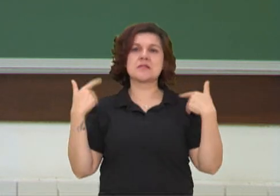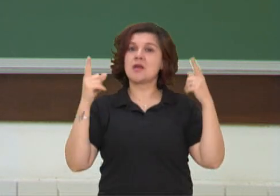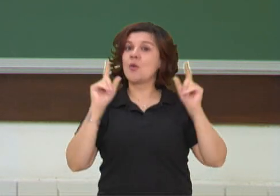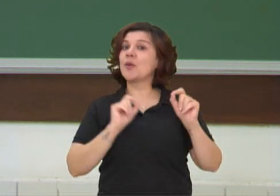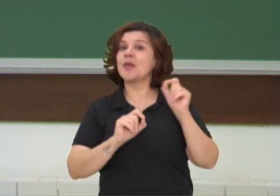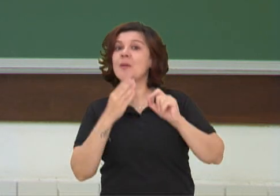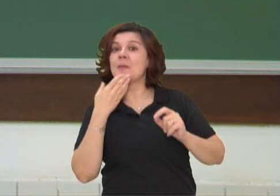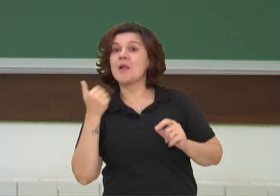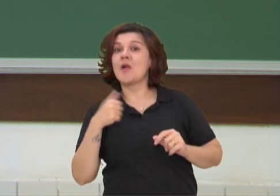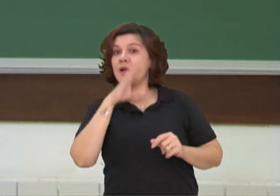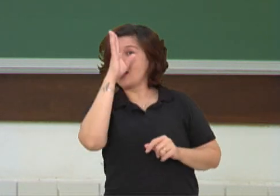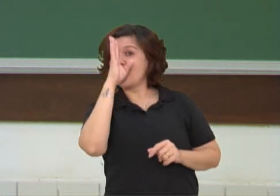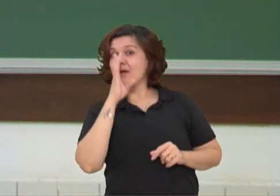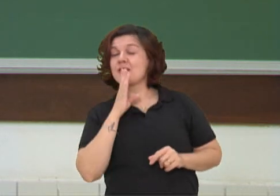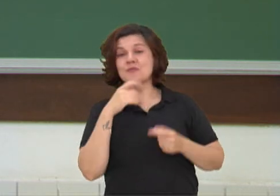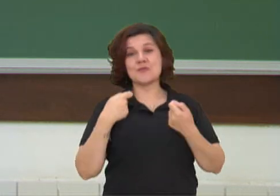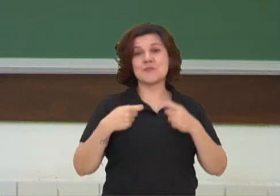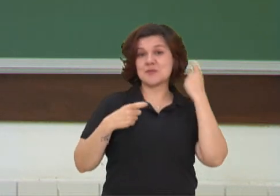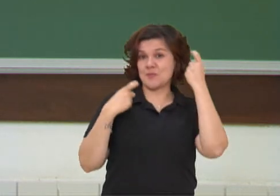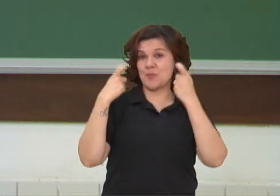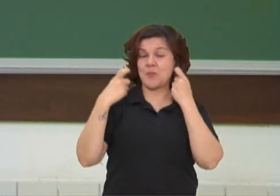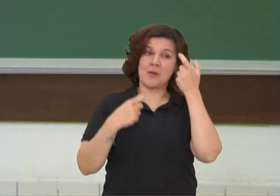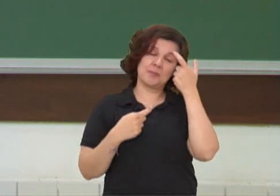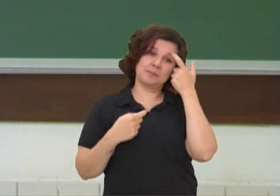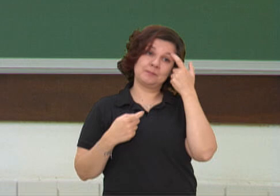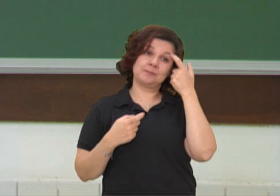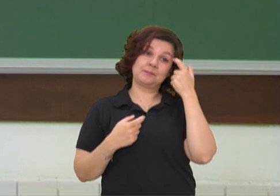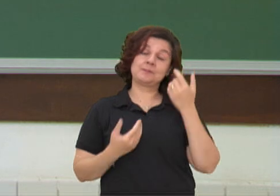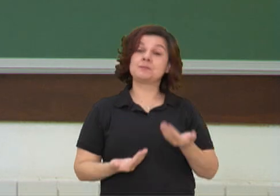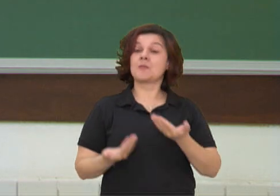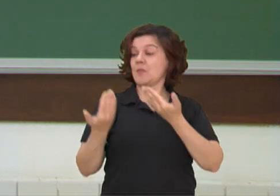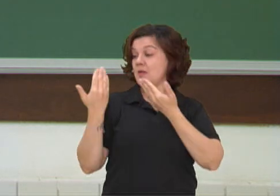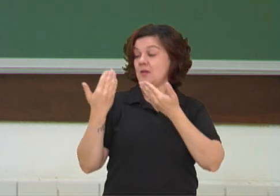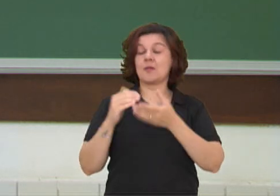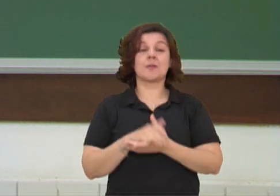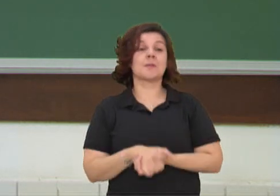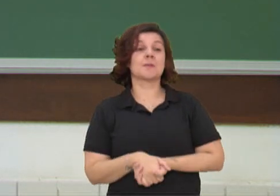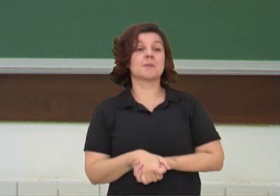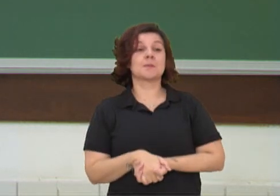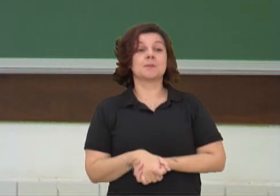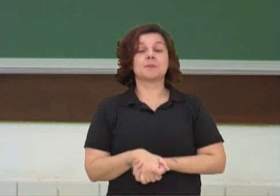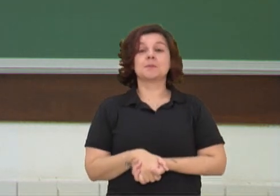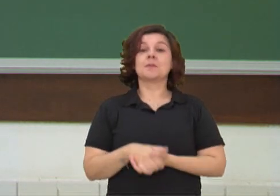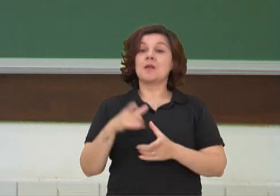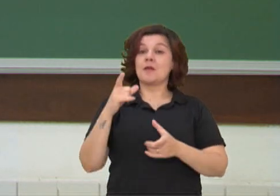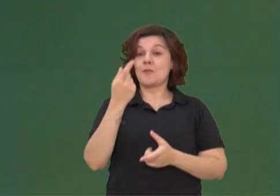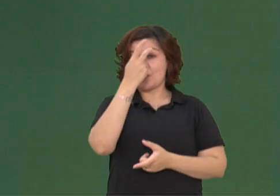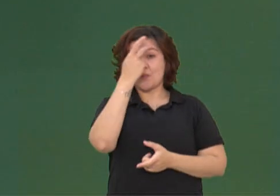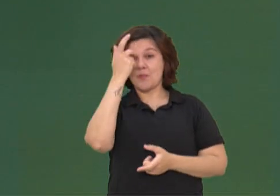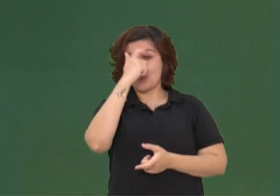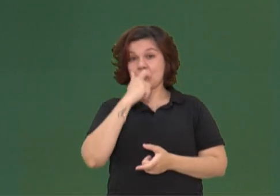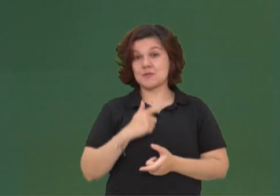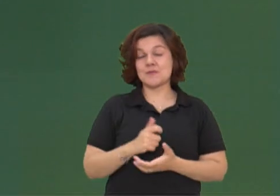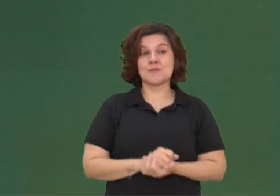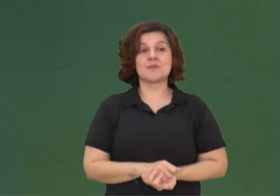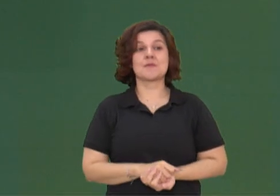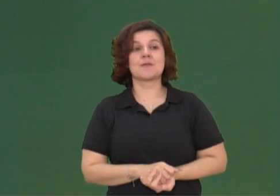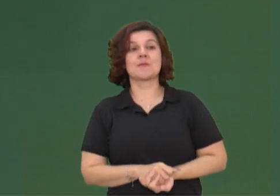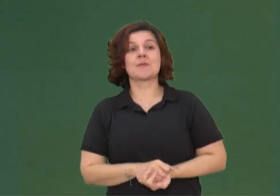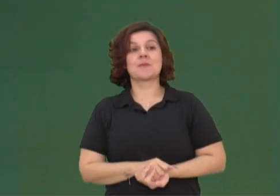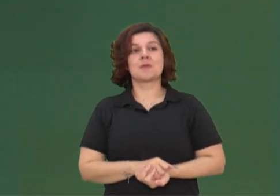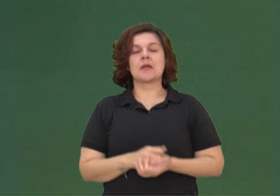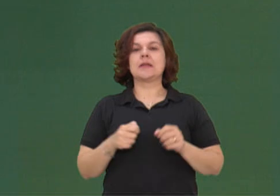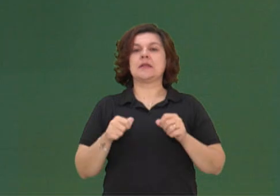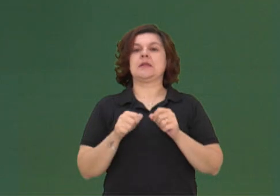você pode frequentar elas sem nenhum tipo de problema. Aqui a gente tem ali uma pessoa ali na GIF, onde ele está fazendo